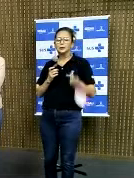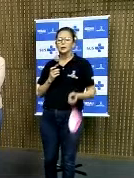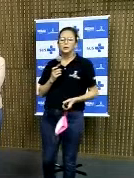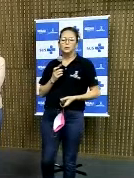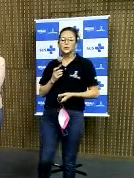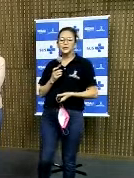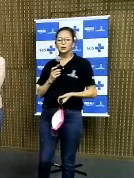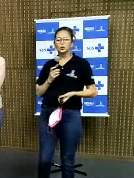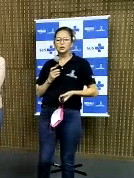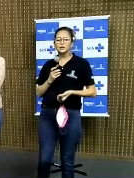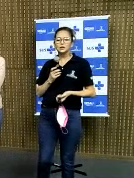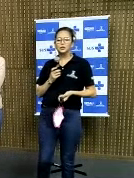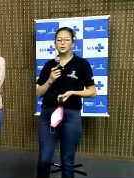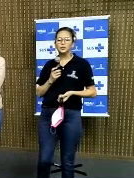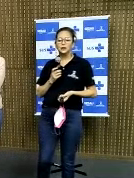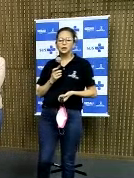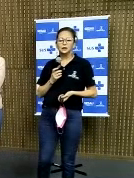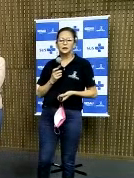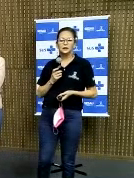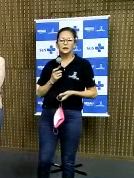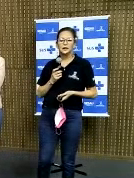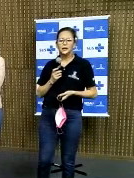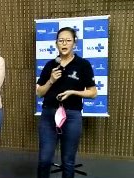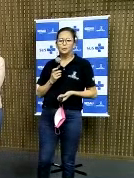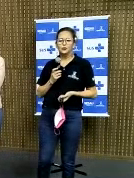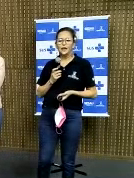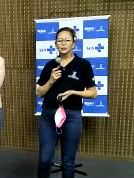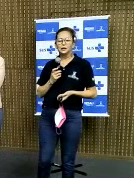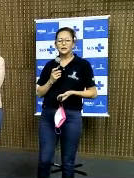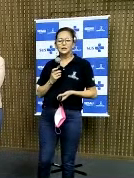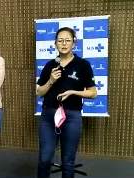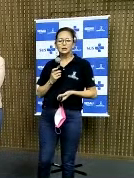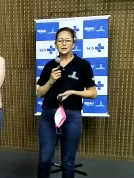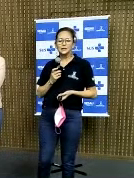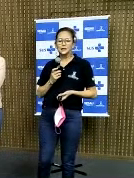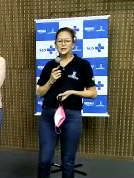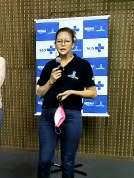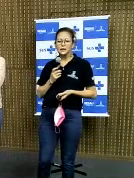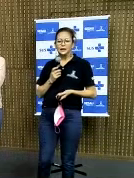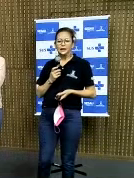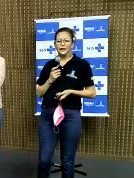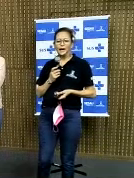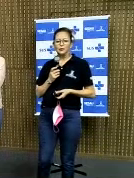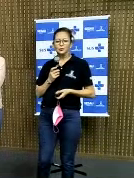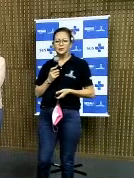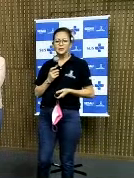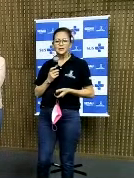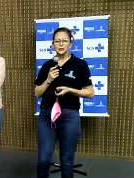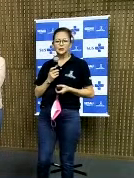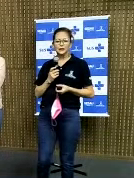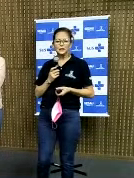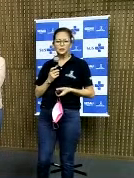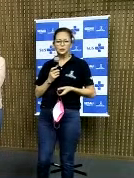solicitado 1.112 em 2020, aprovado 556,